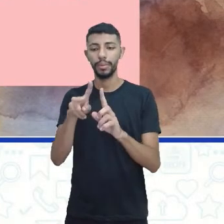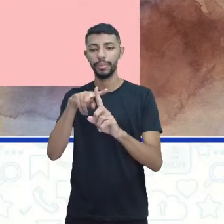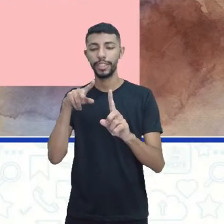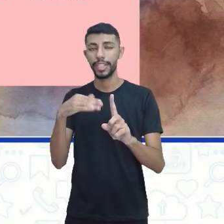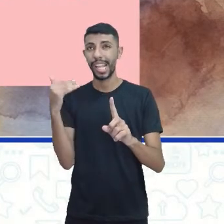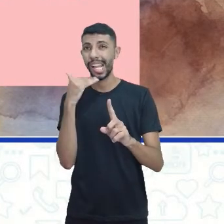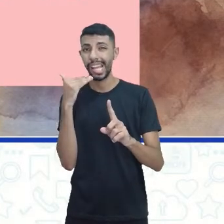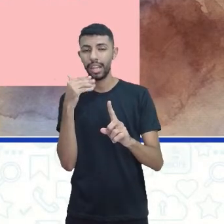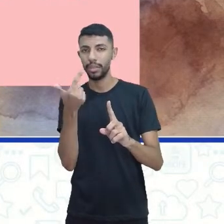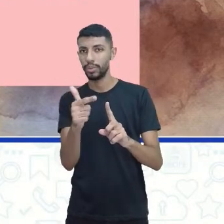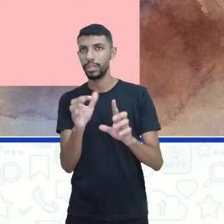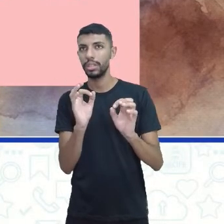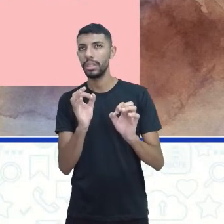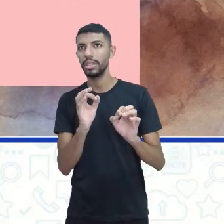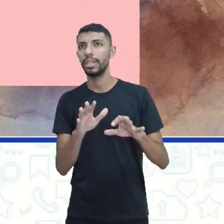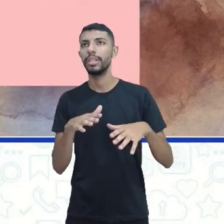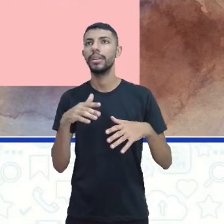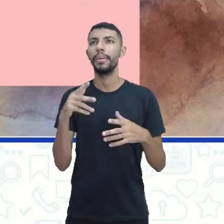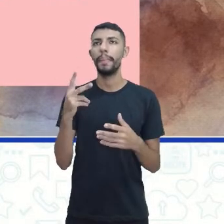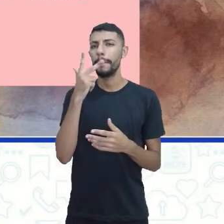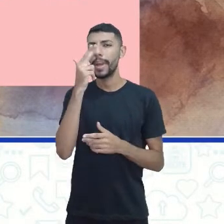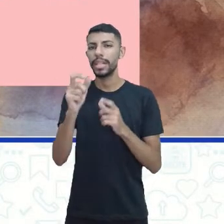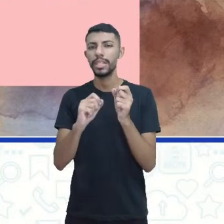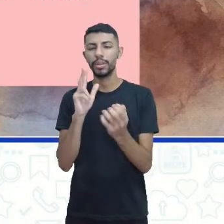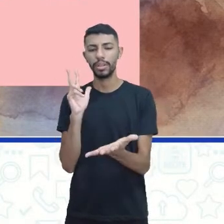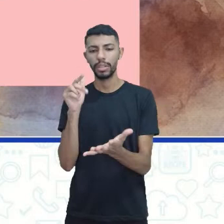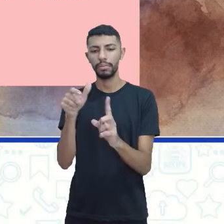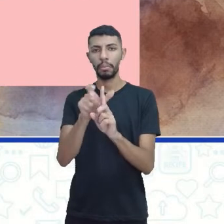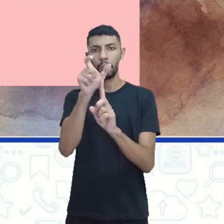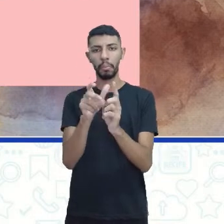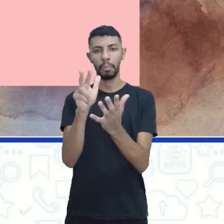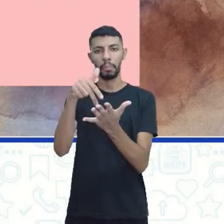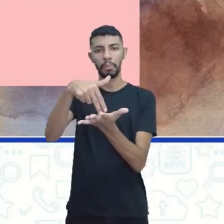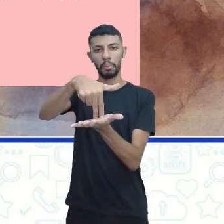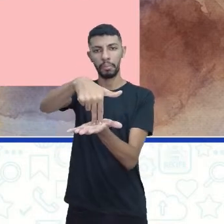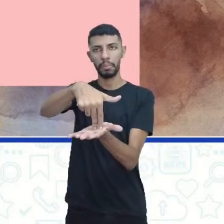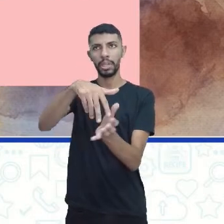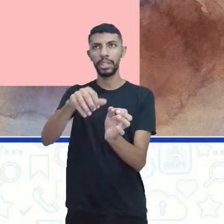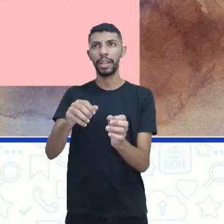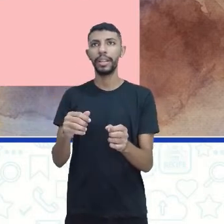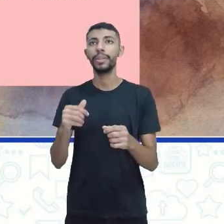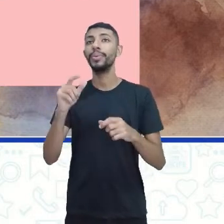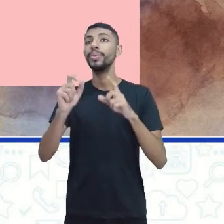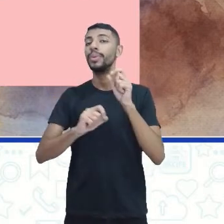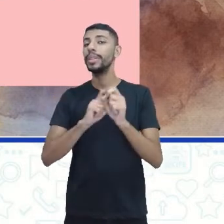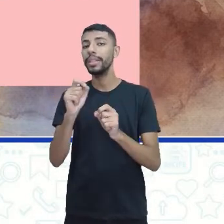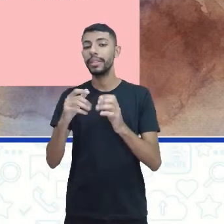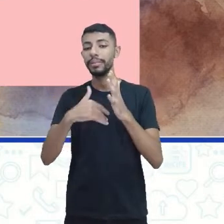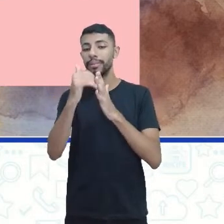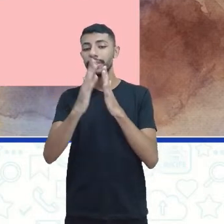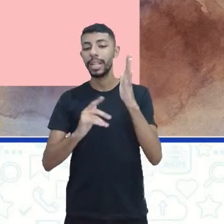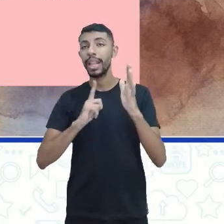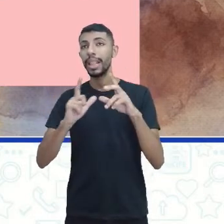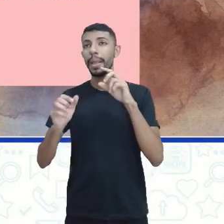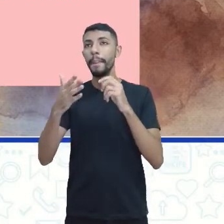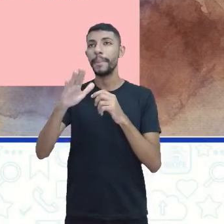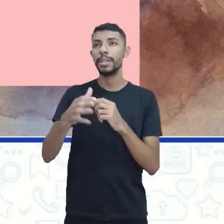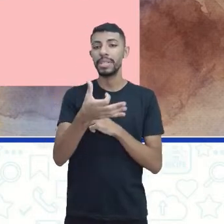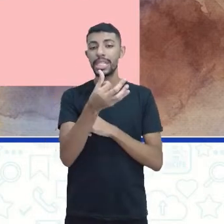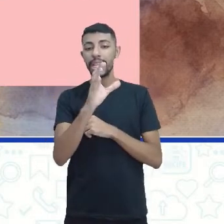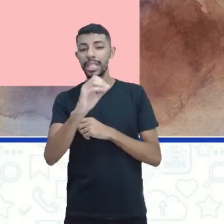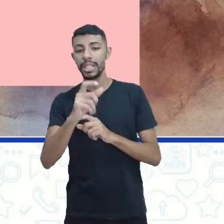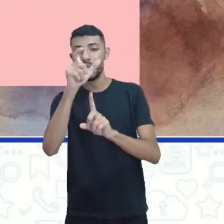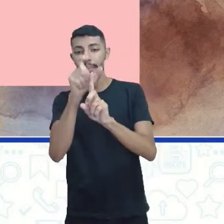falhas, como se fossem atores posicionados, a pintura apresenta cerca de 60 figuras, que cruzam e discutem as